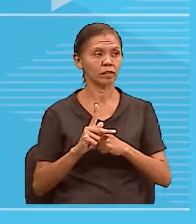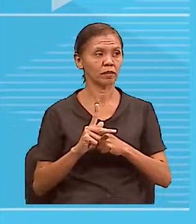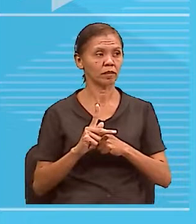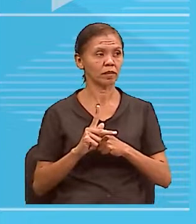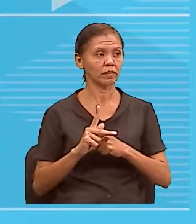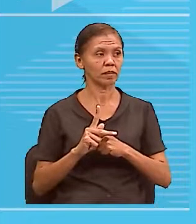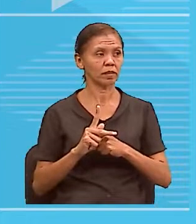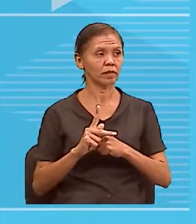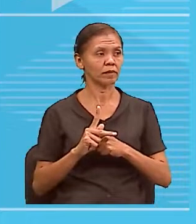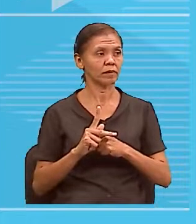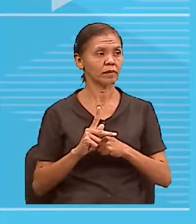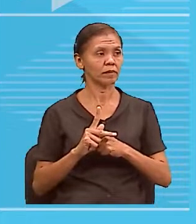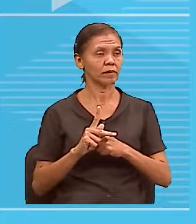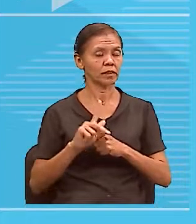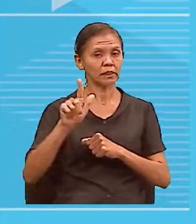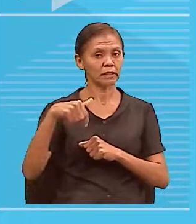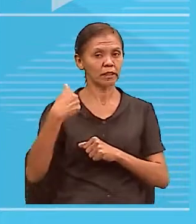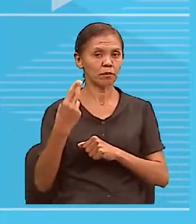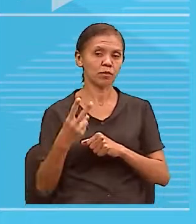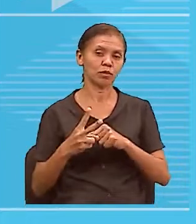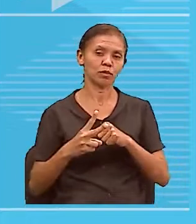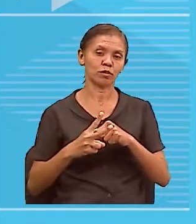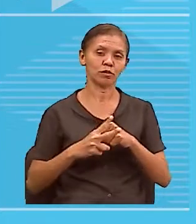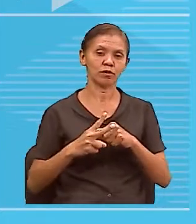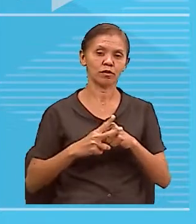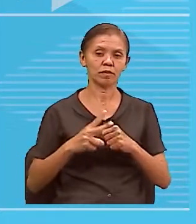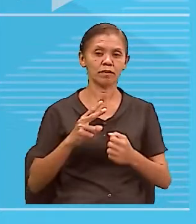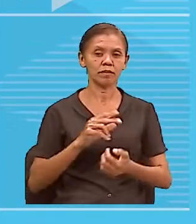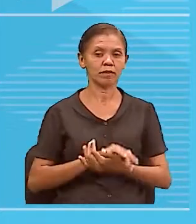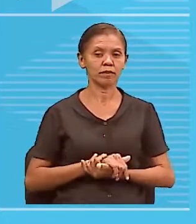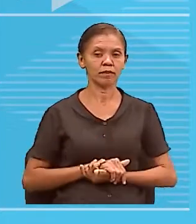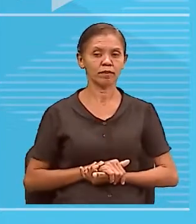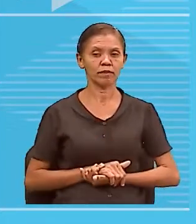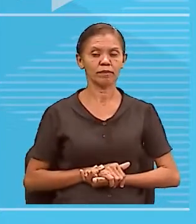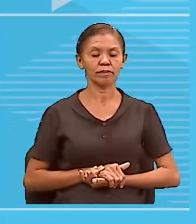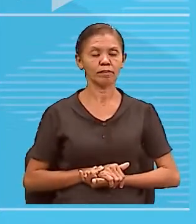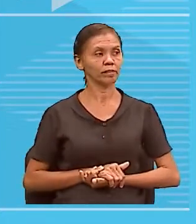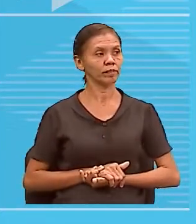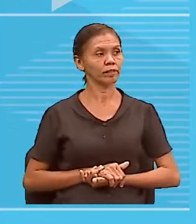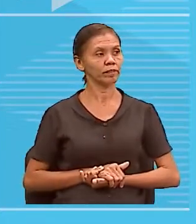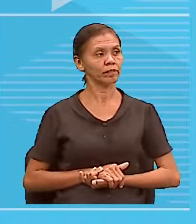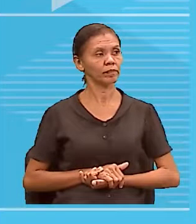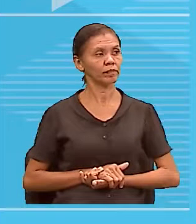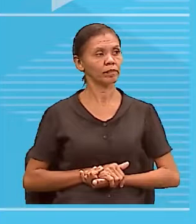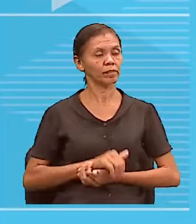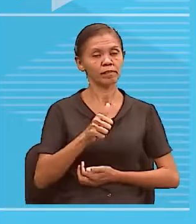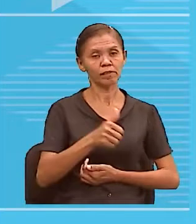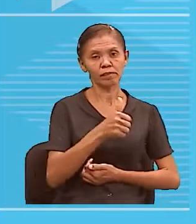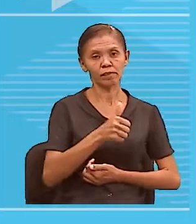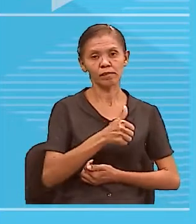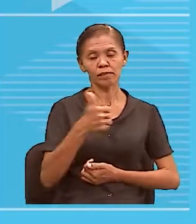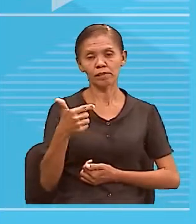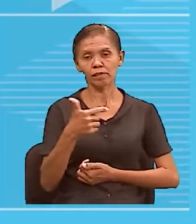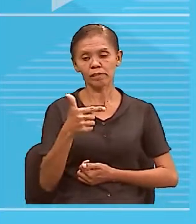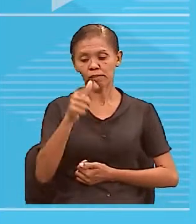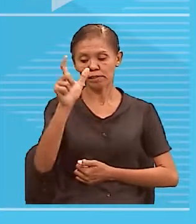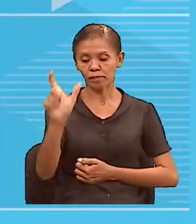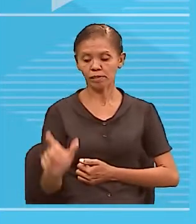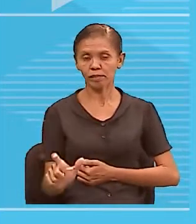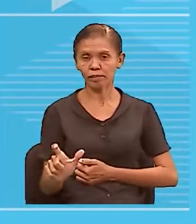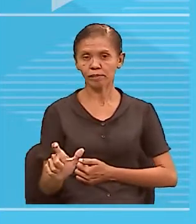em crises ou seja depois do verbo e na primeira e na segunda pessoa do